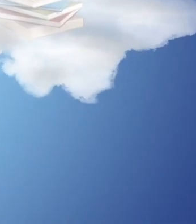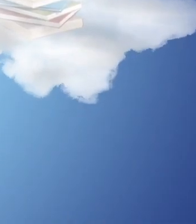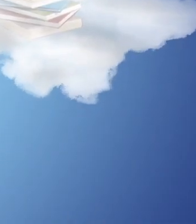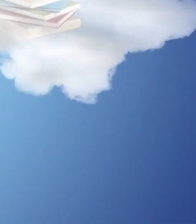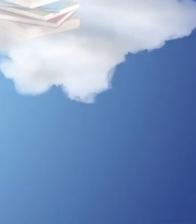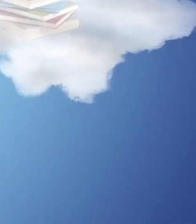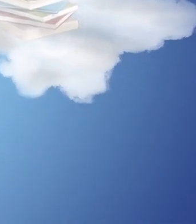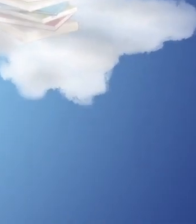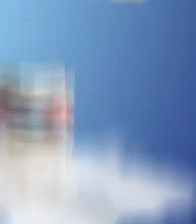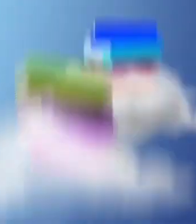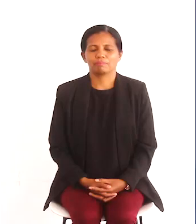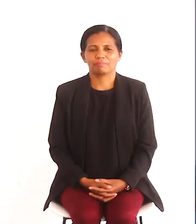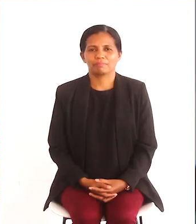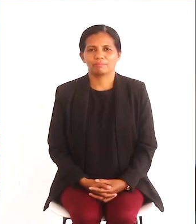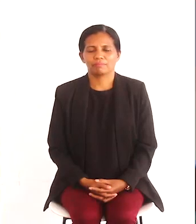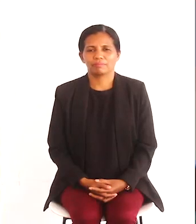Tempo Gramática.